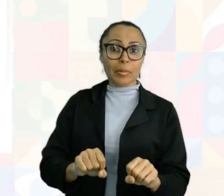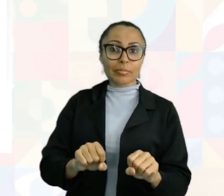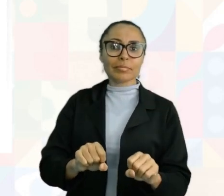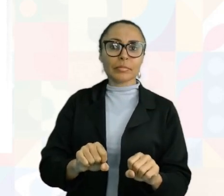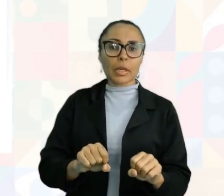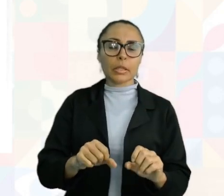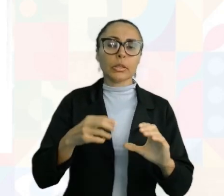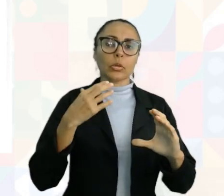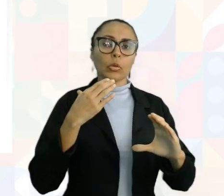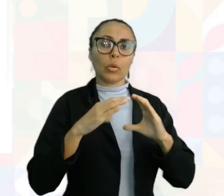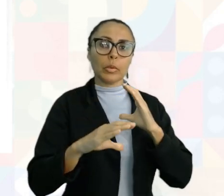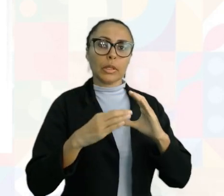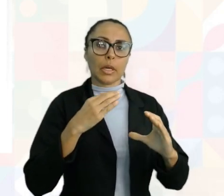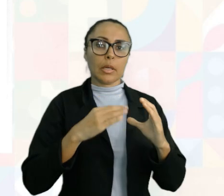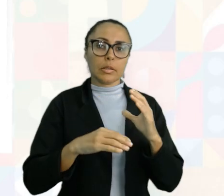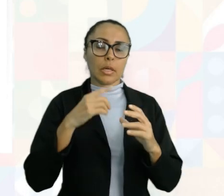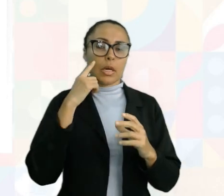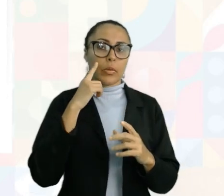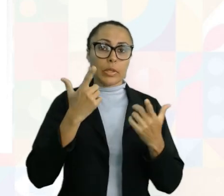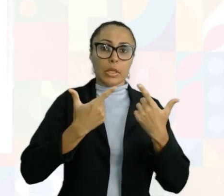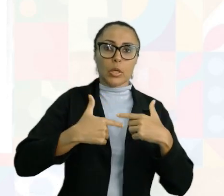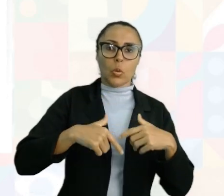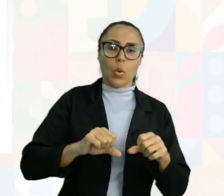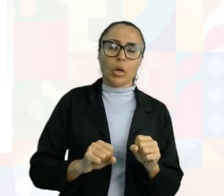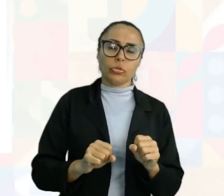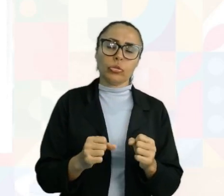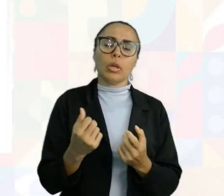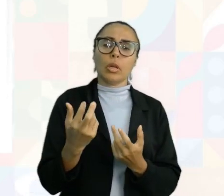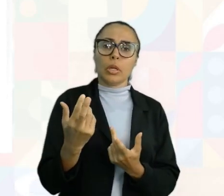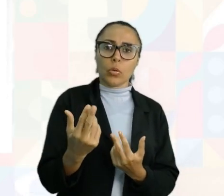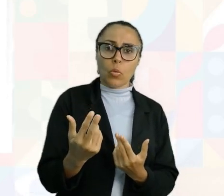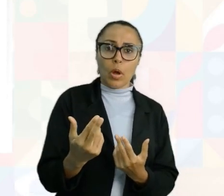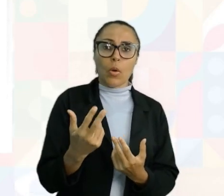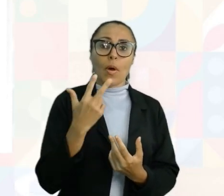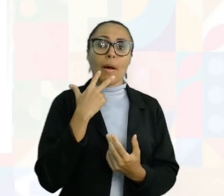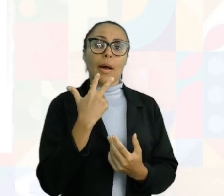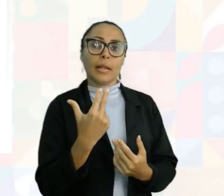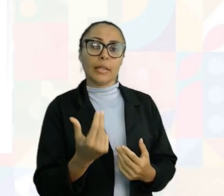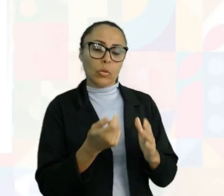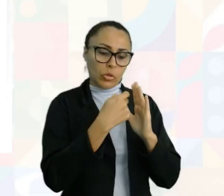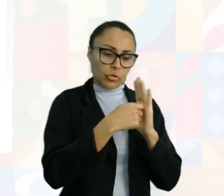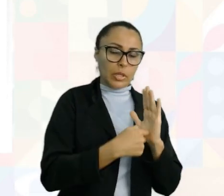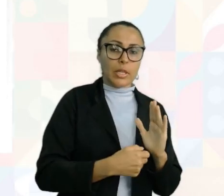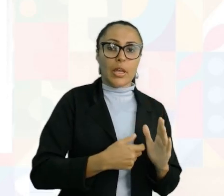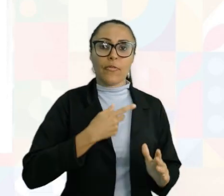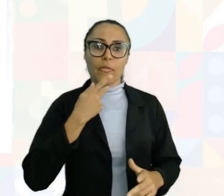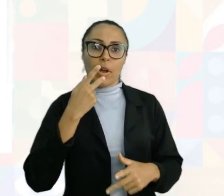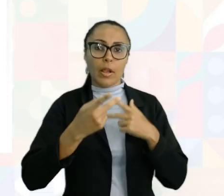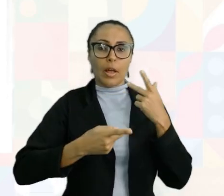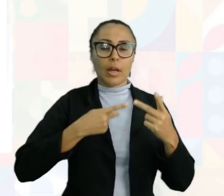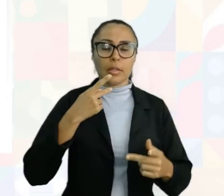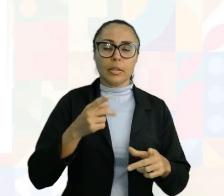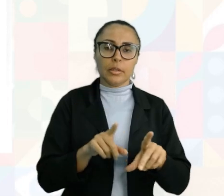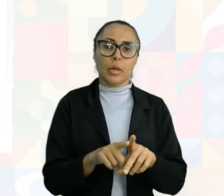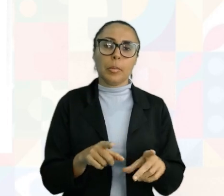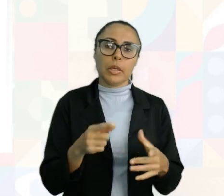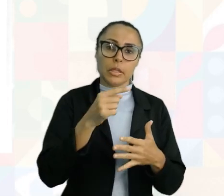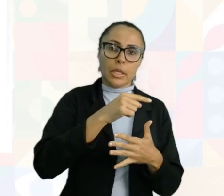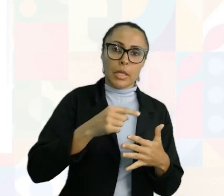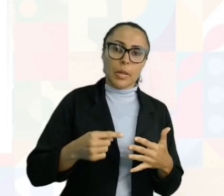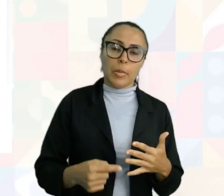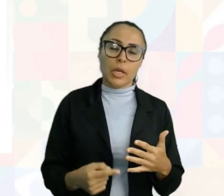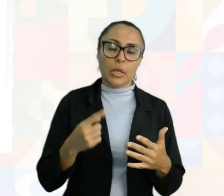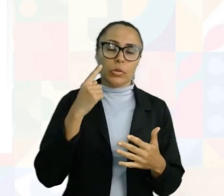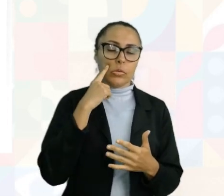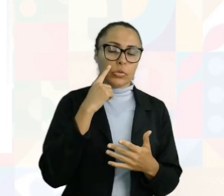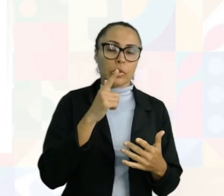de comunicação e de linguagem similar à língua escrita e falada, mas que é feito através de elementos gráficos